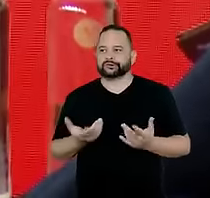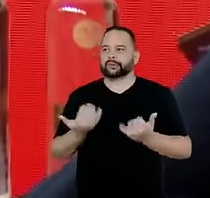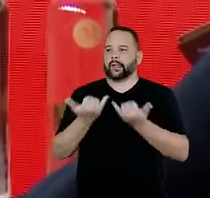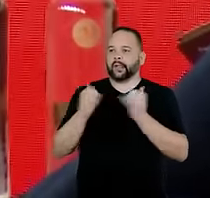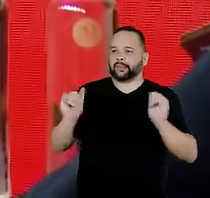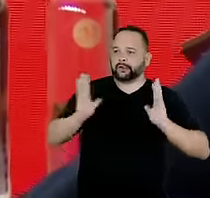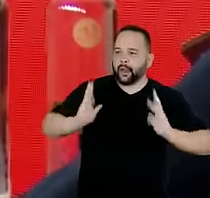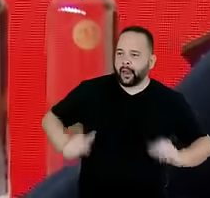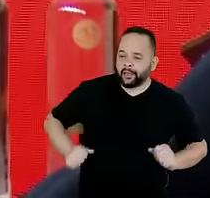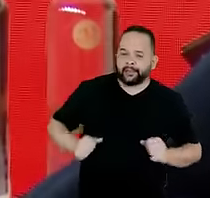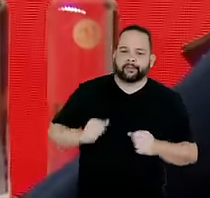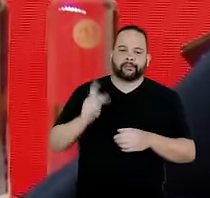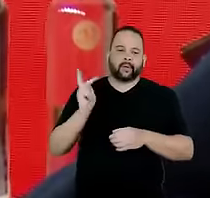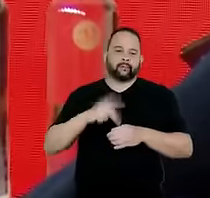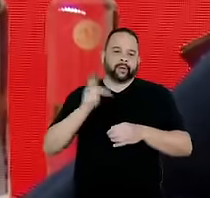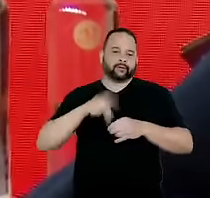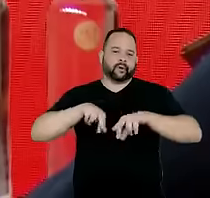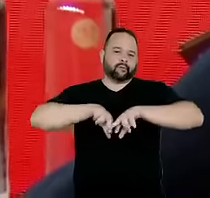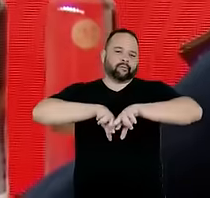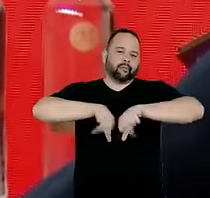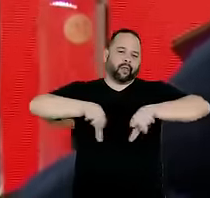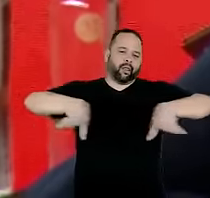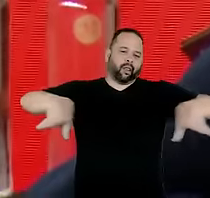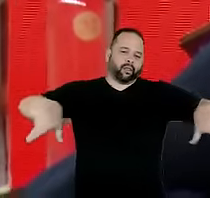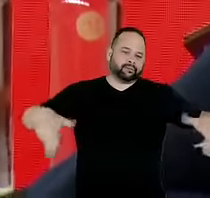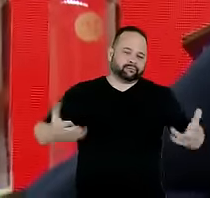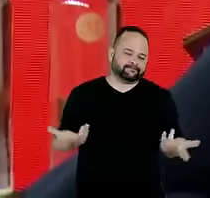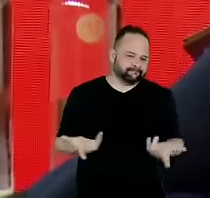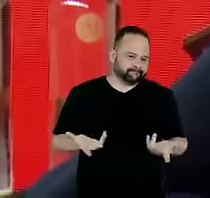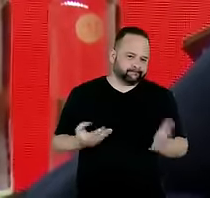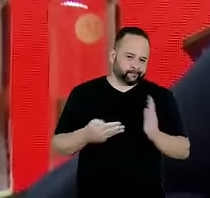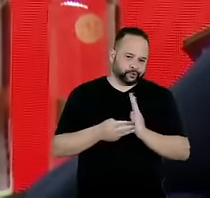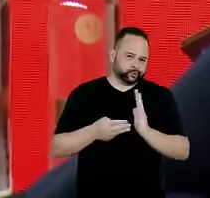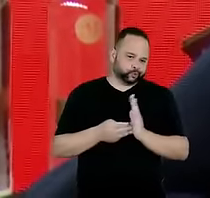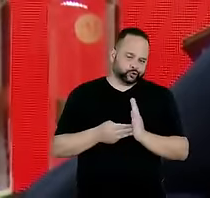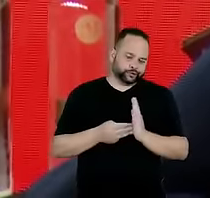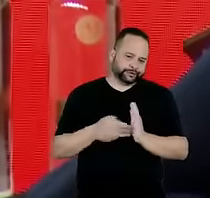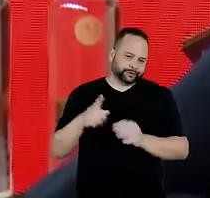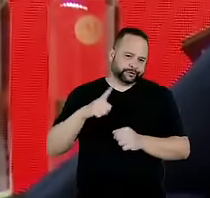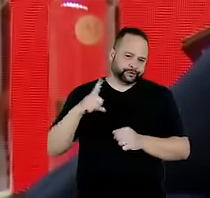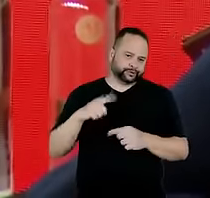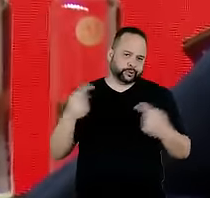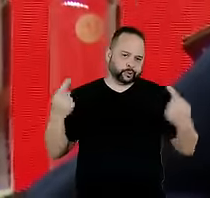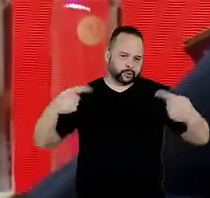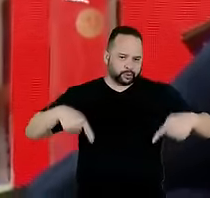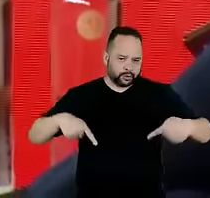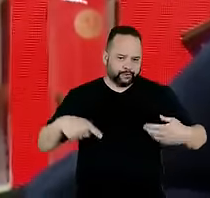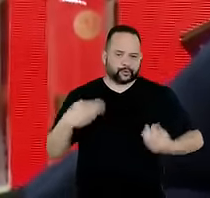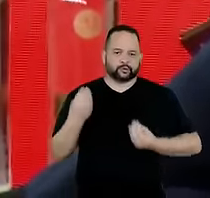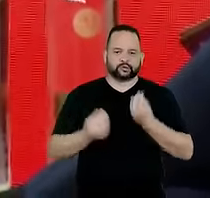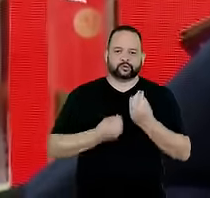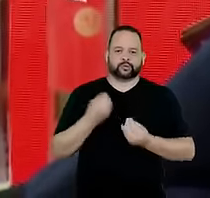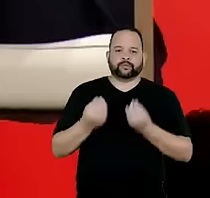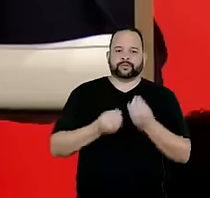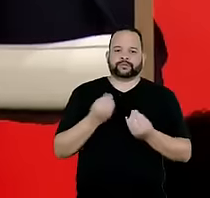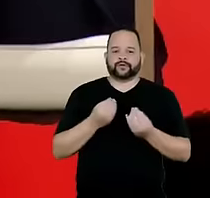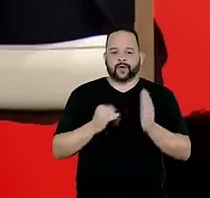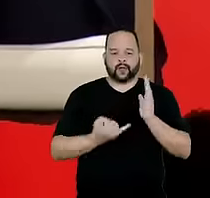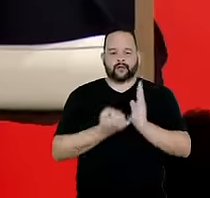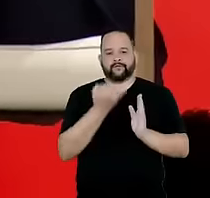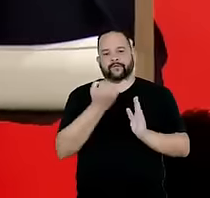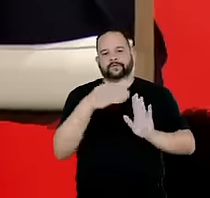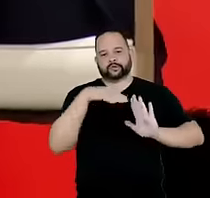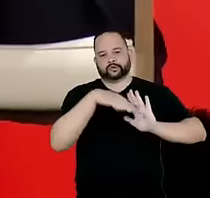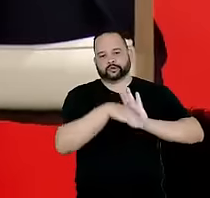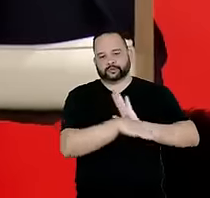petróleo como consequência das crises então tem hoje um desafio de como vai ser o processo de desinflação a gente sempre tem quando